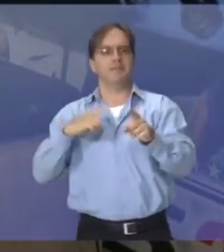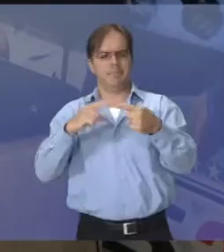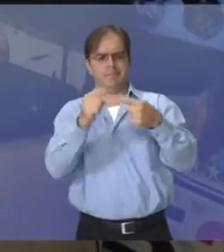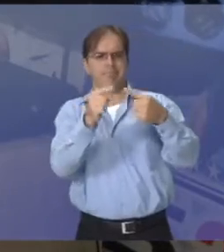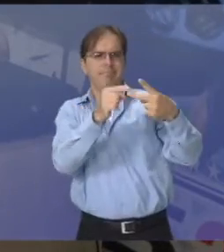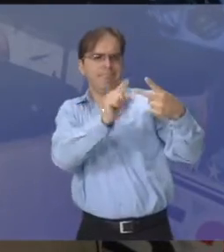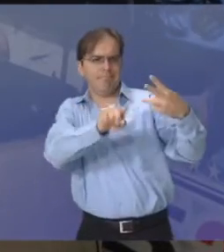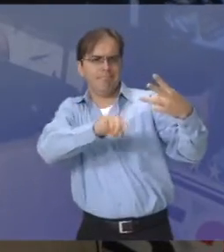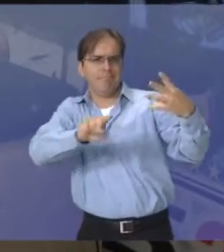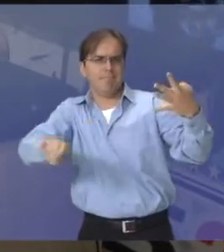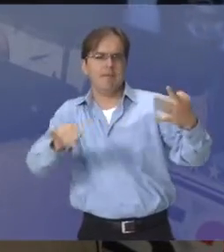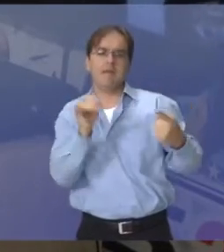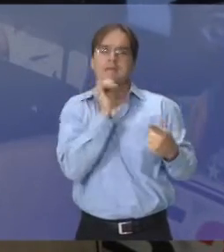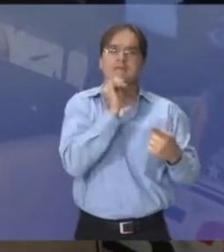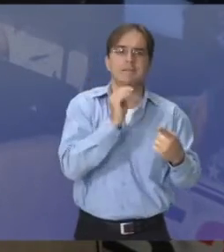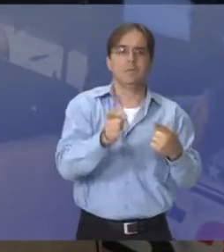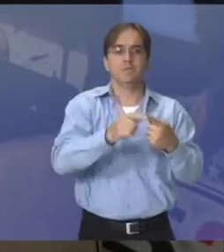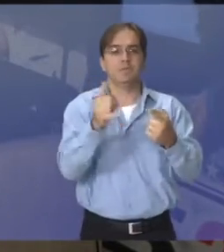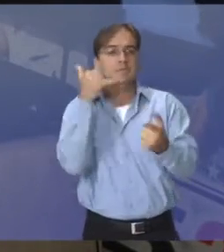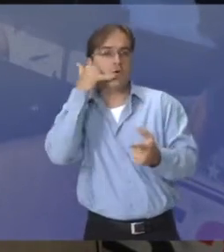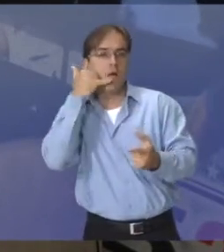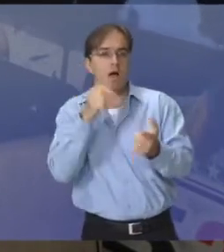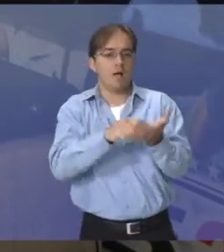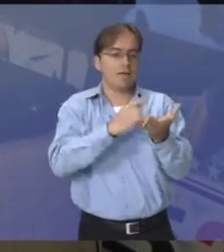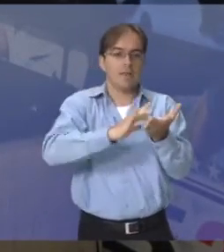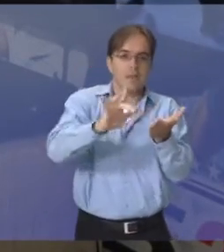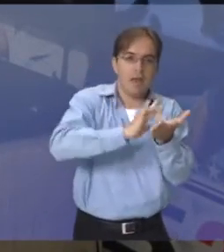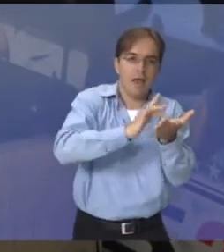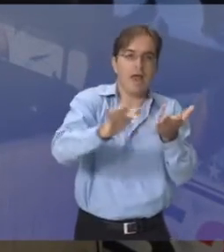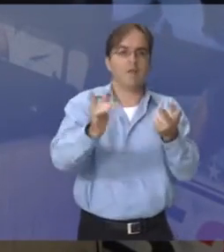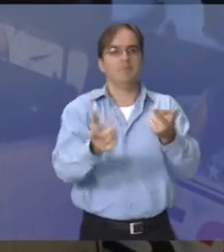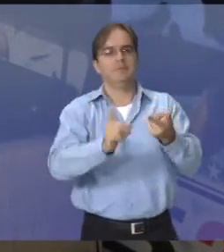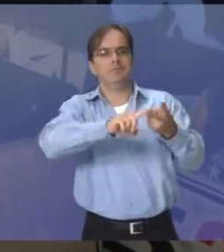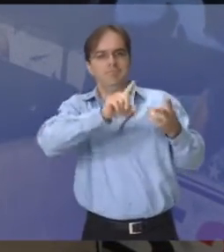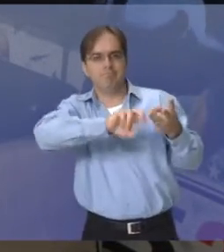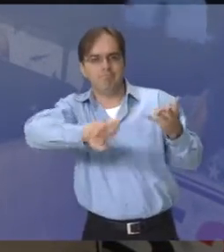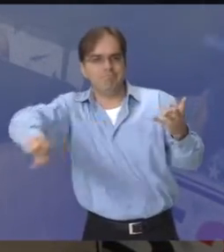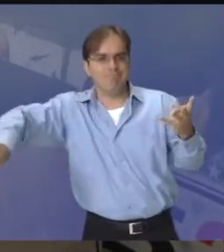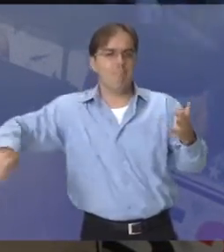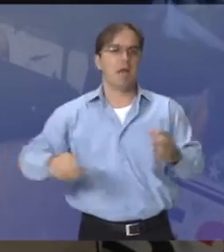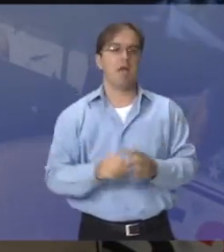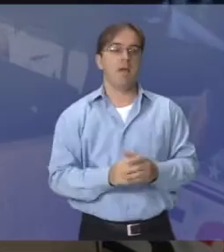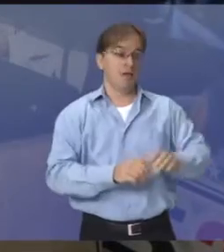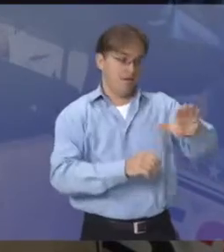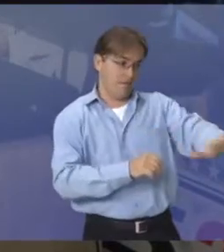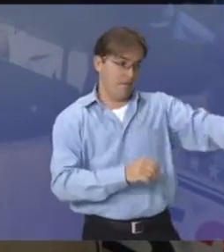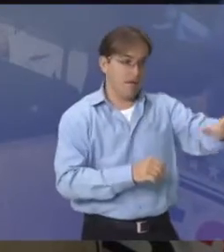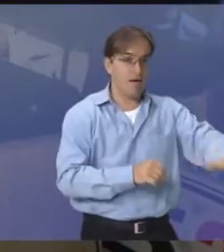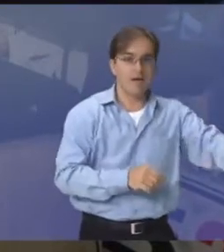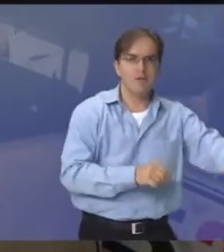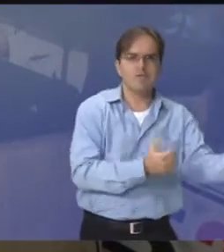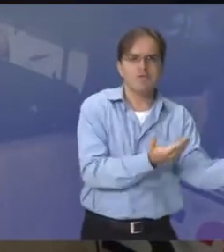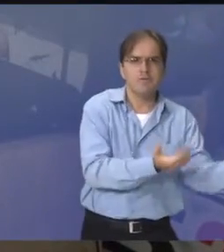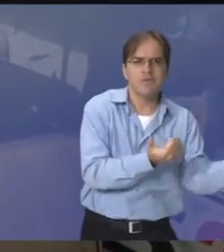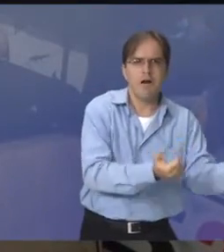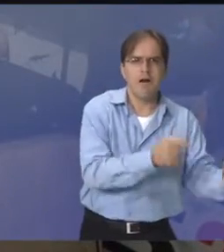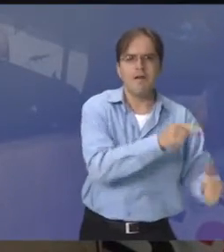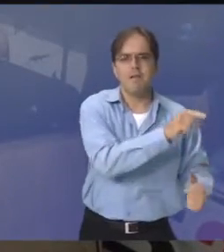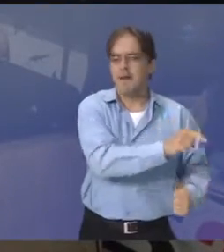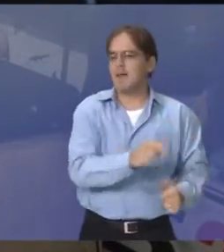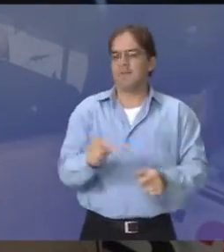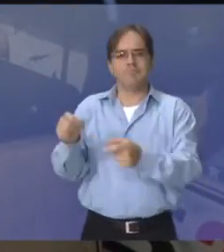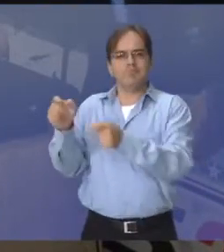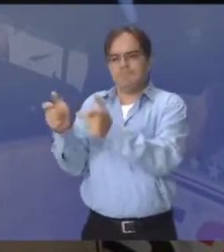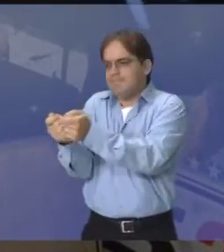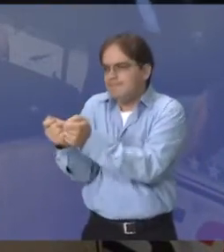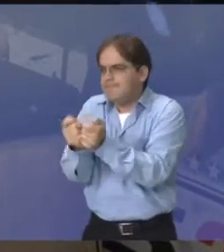várias plataformas, como celulares e tablets. E as crianças, cada vez mais cedo, aprendem a usar esses games.